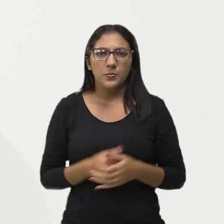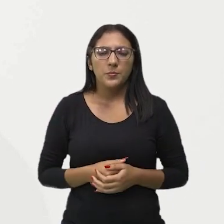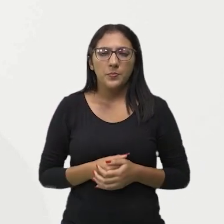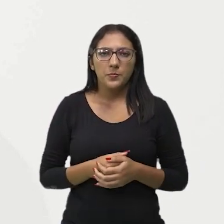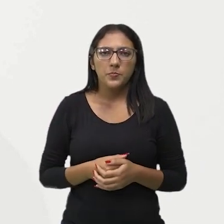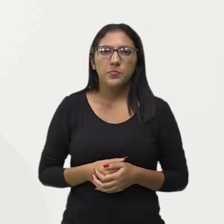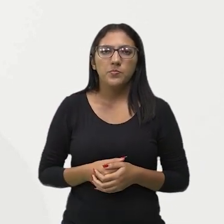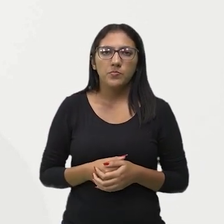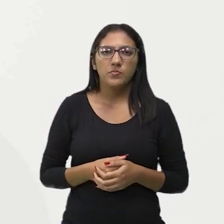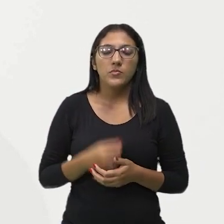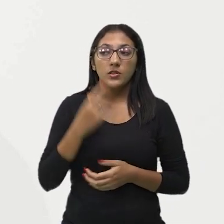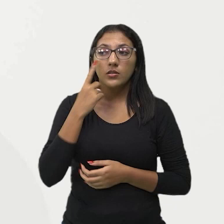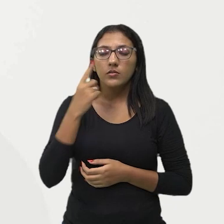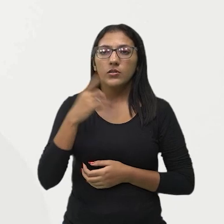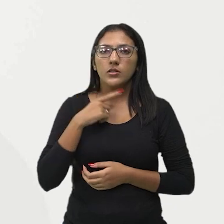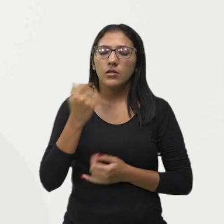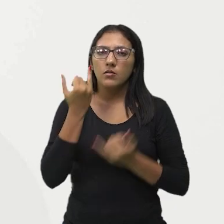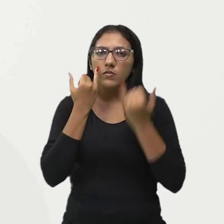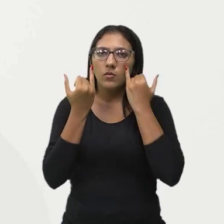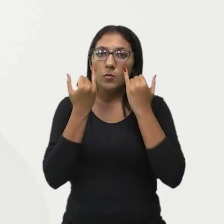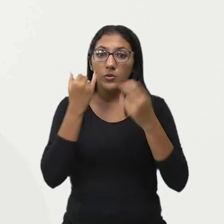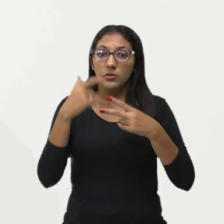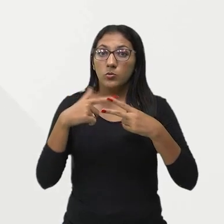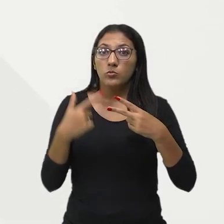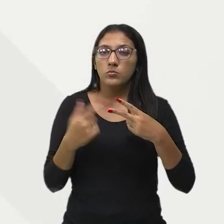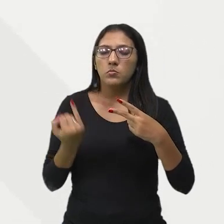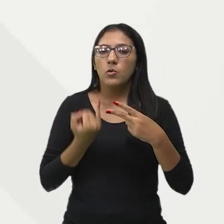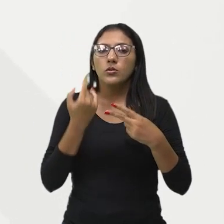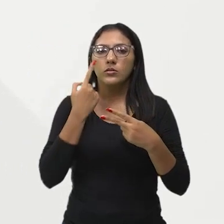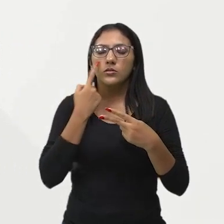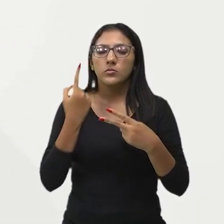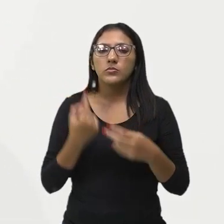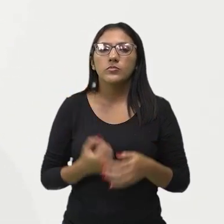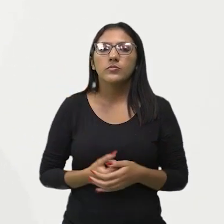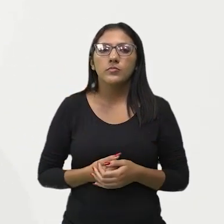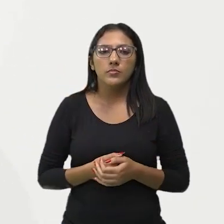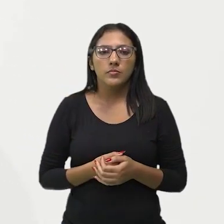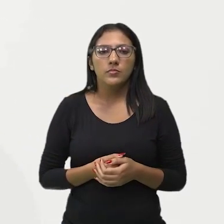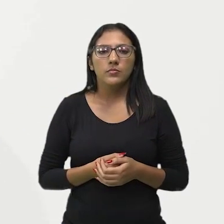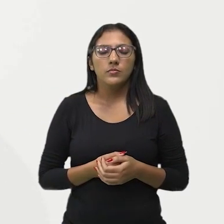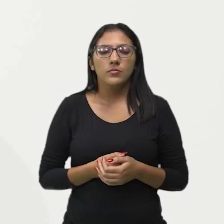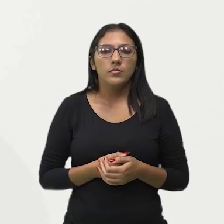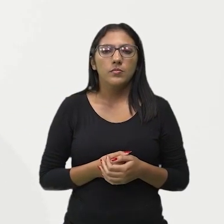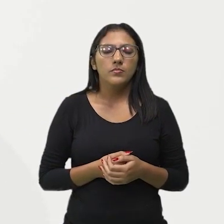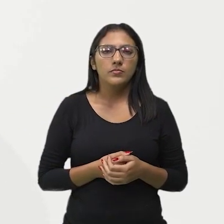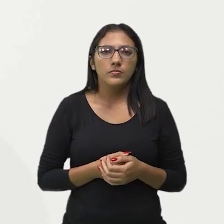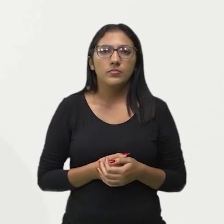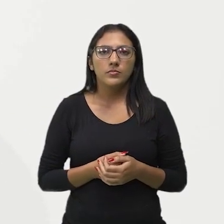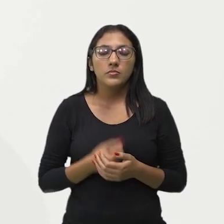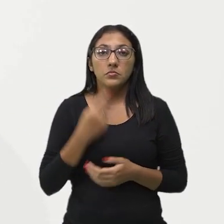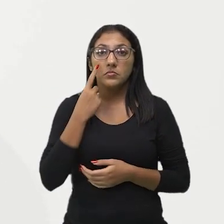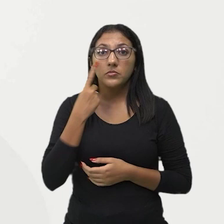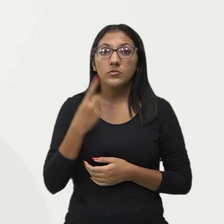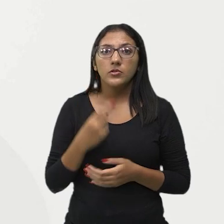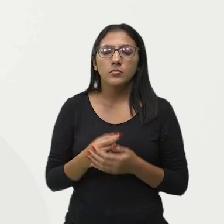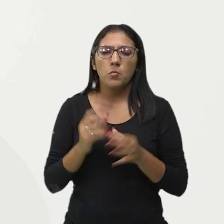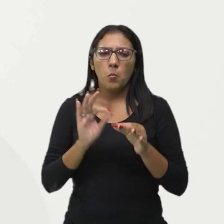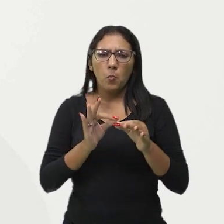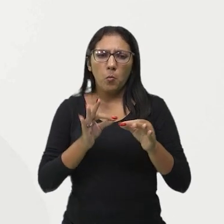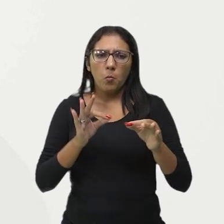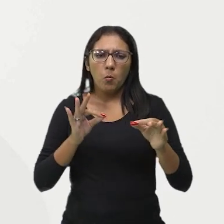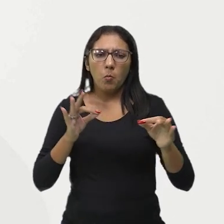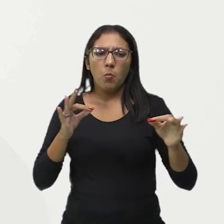que a distância percorrida pela bicicleta, ó, é de 2,4, importante isso aqui,